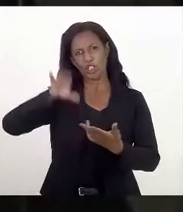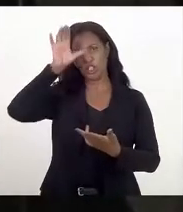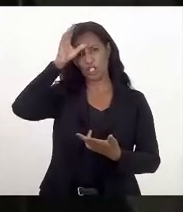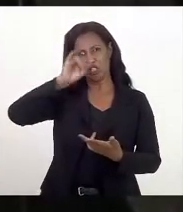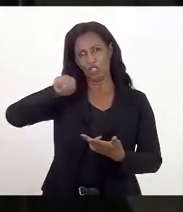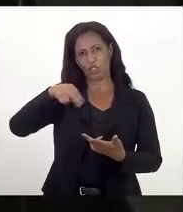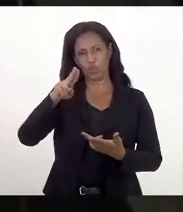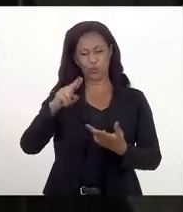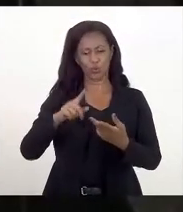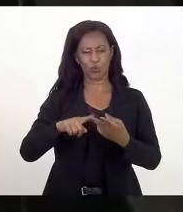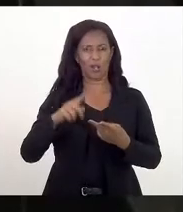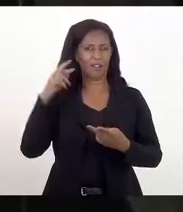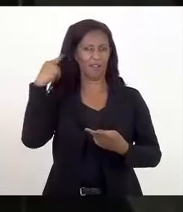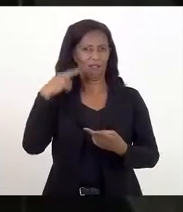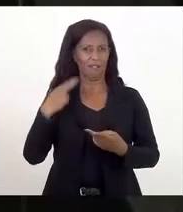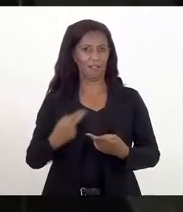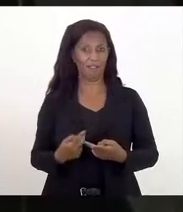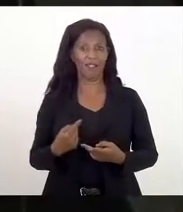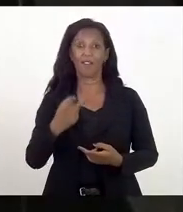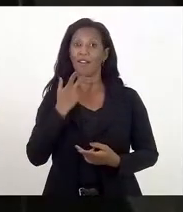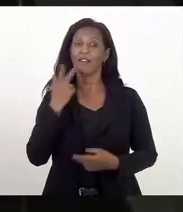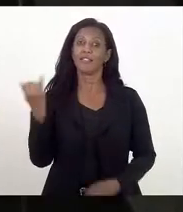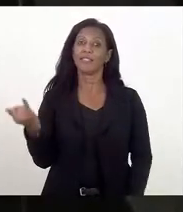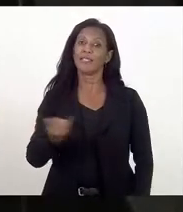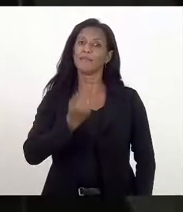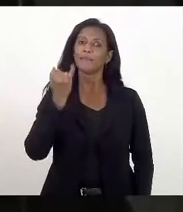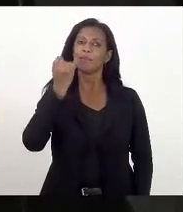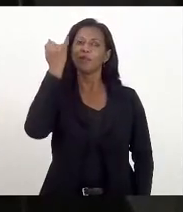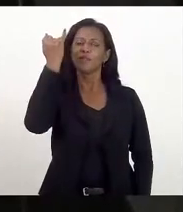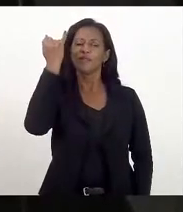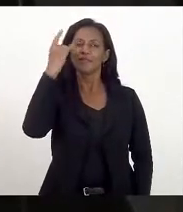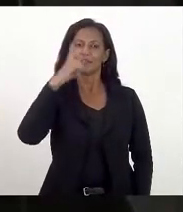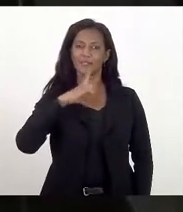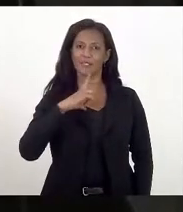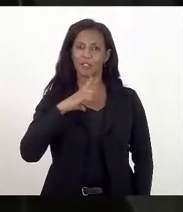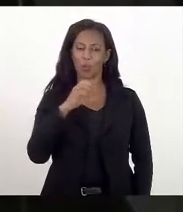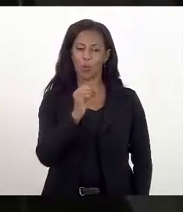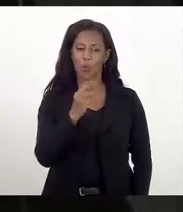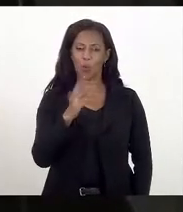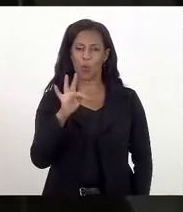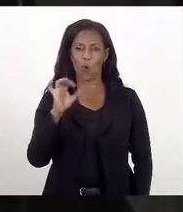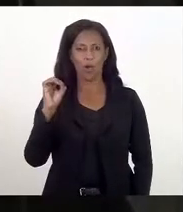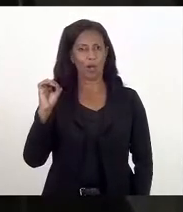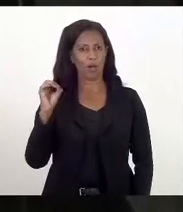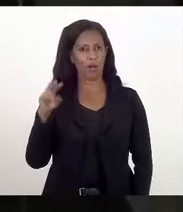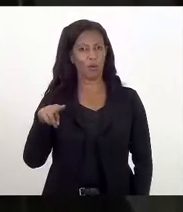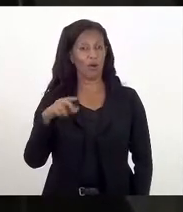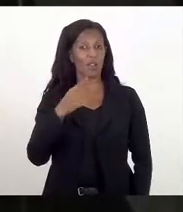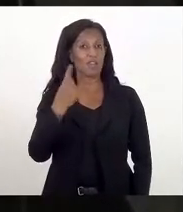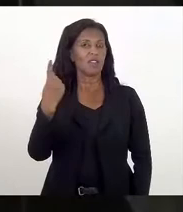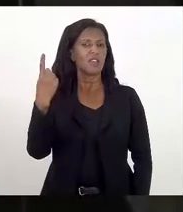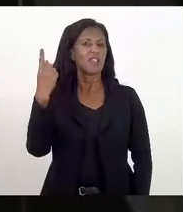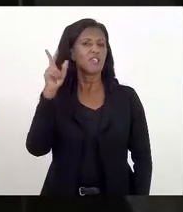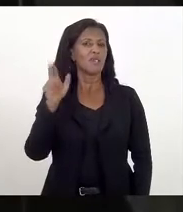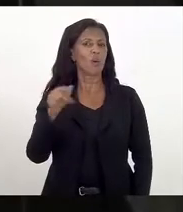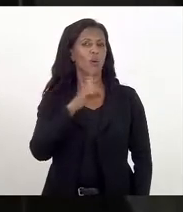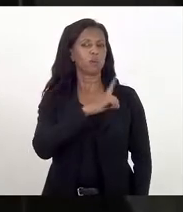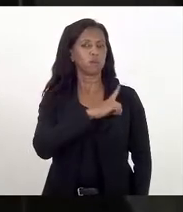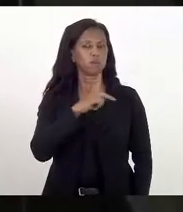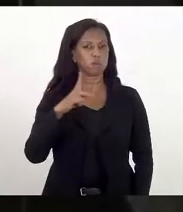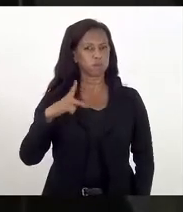Ju, da importância de um órgão como a Defensoria Pública do Estado do Rio de